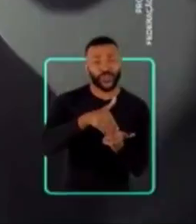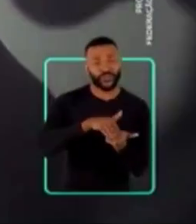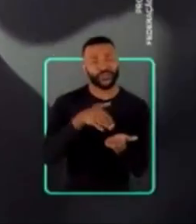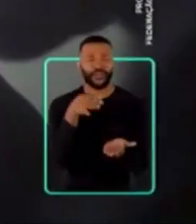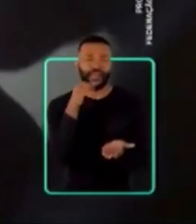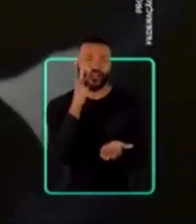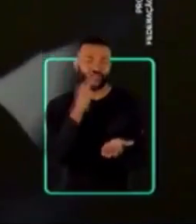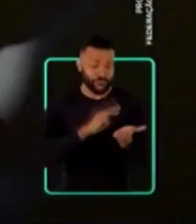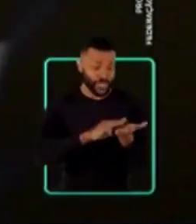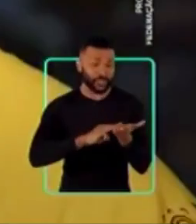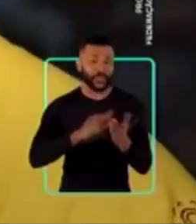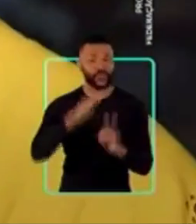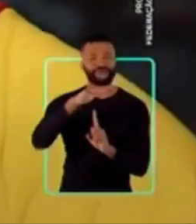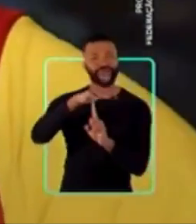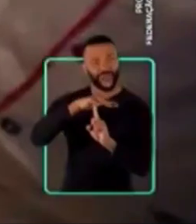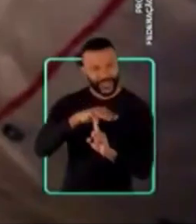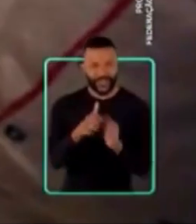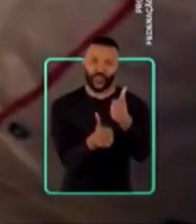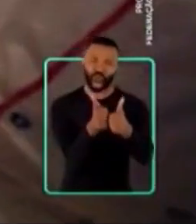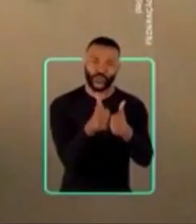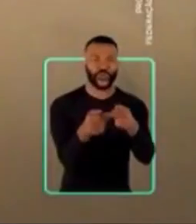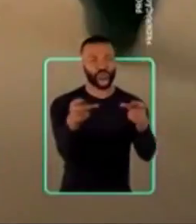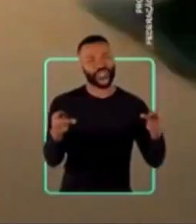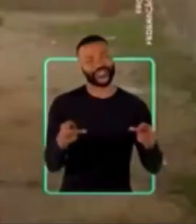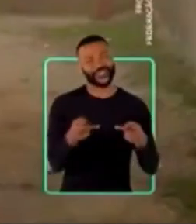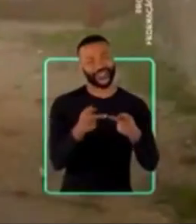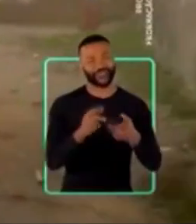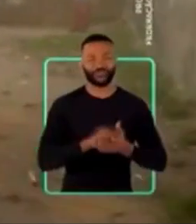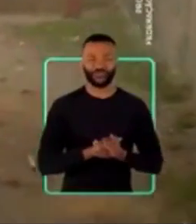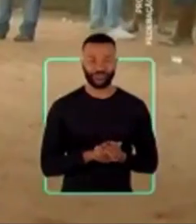café, pastel de feira, futebol e pizza.